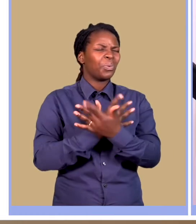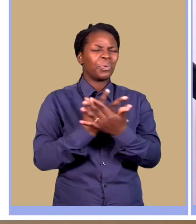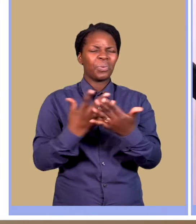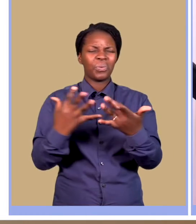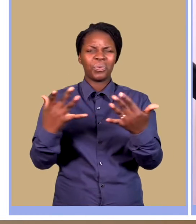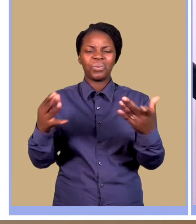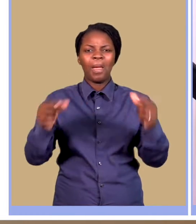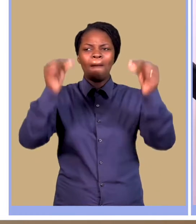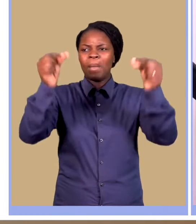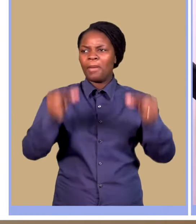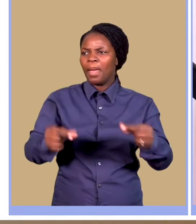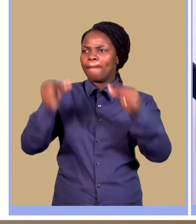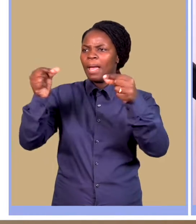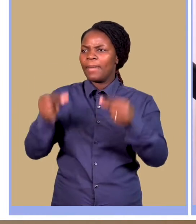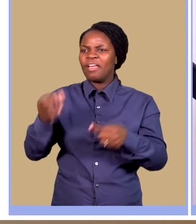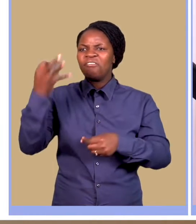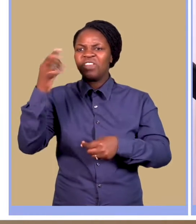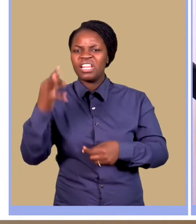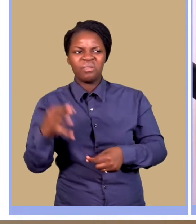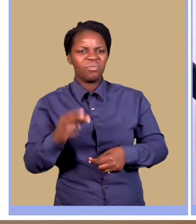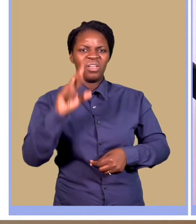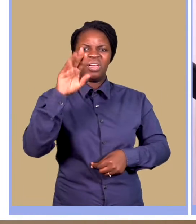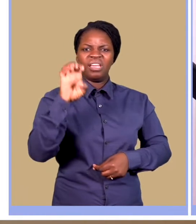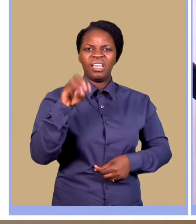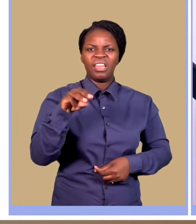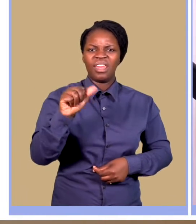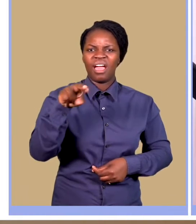falo só da campanha eleitoral, mas também falo de algumas